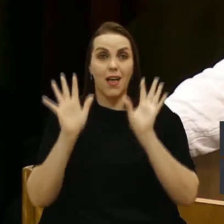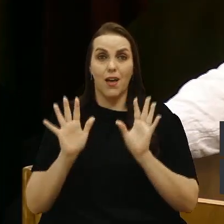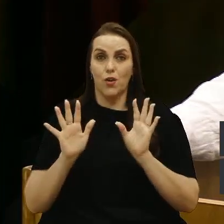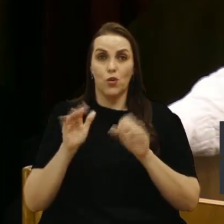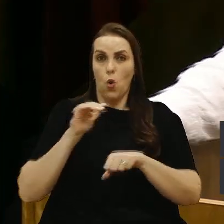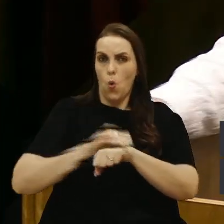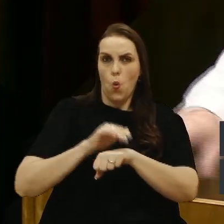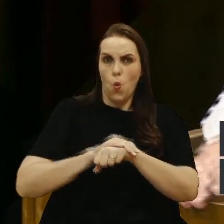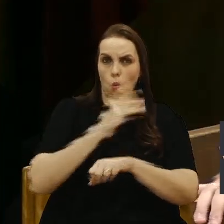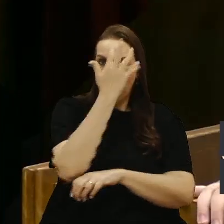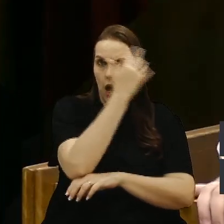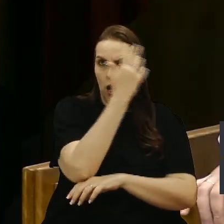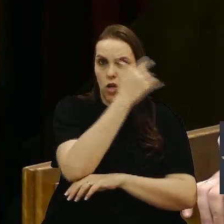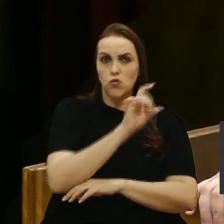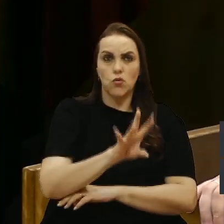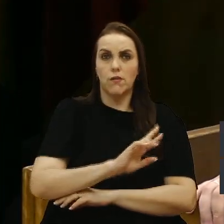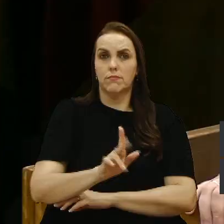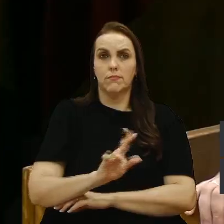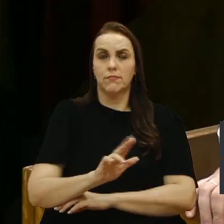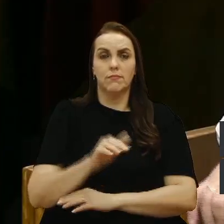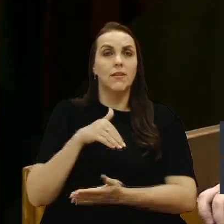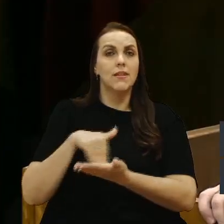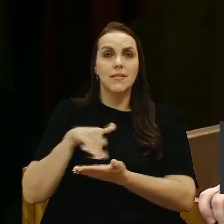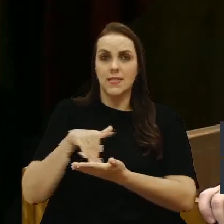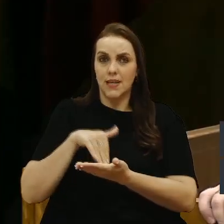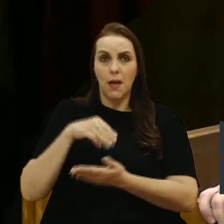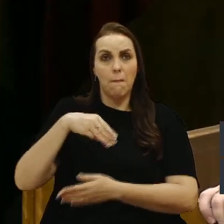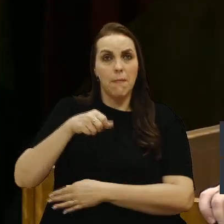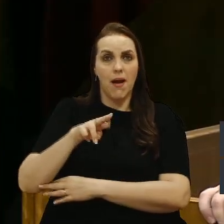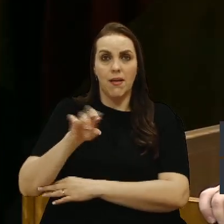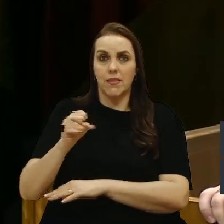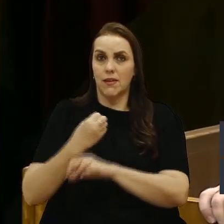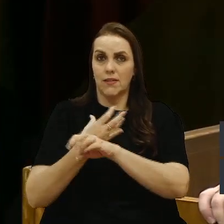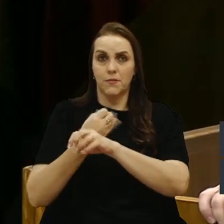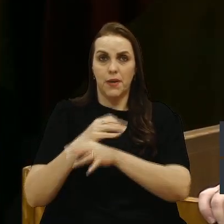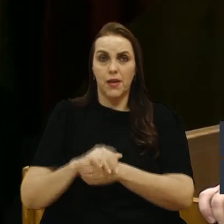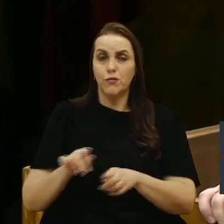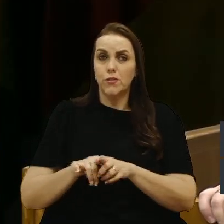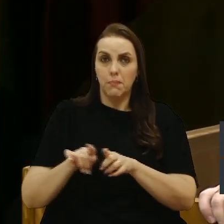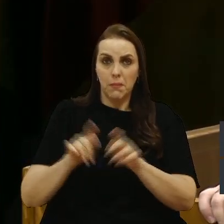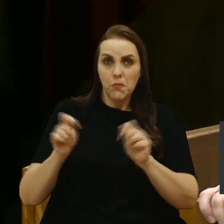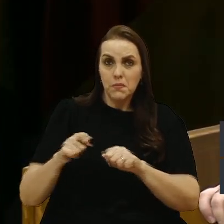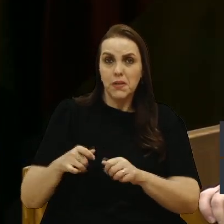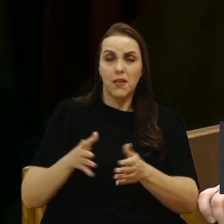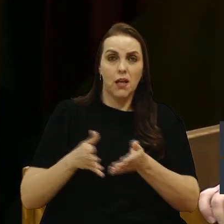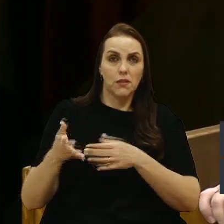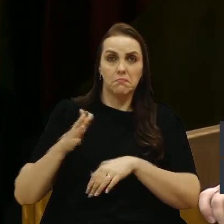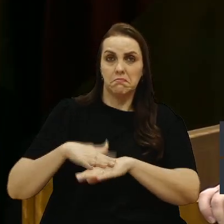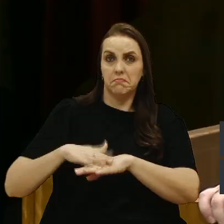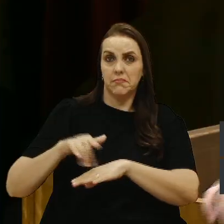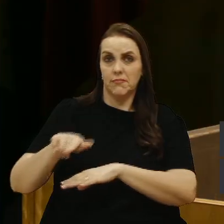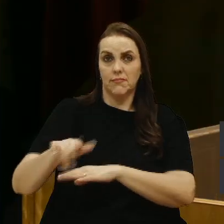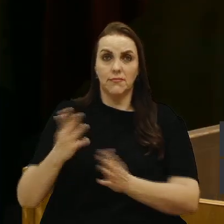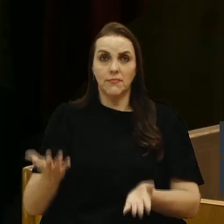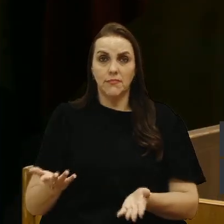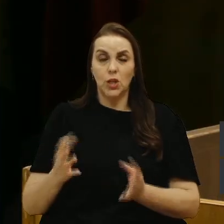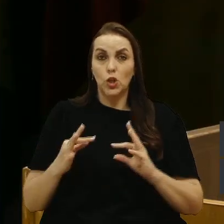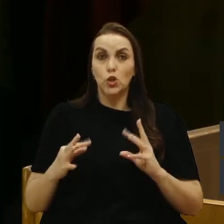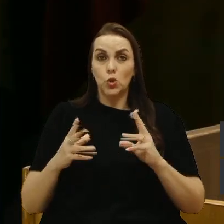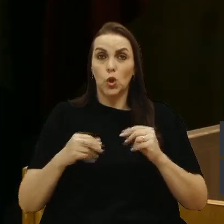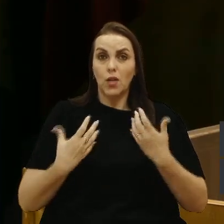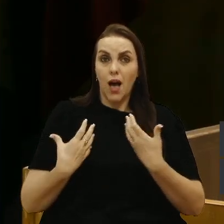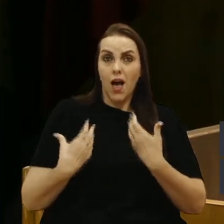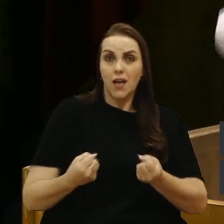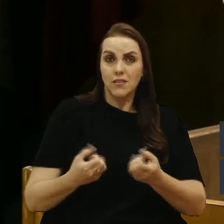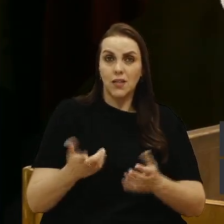culpa do prefeito Adiló, é culpa da secretária Marta, que poderia mudar os rumos, é culpa de todos aqueles que, infelizmente, aceitam estar